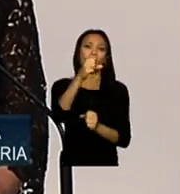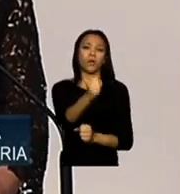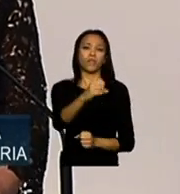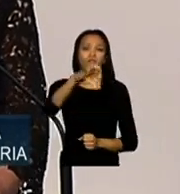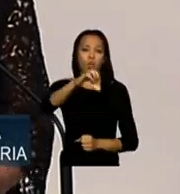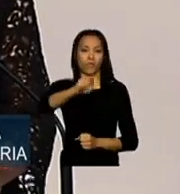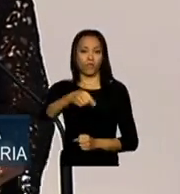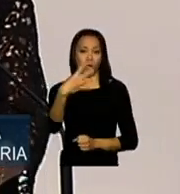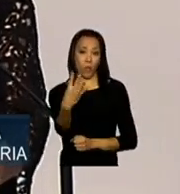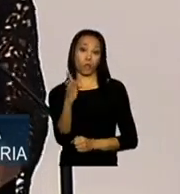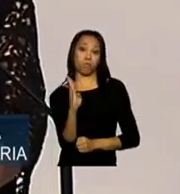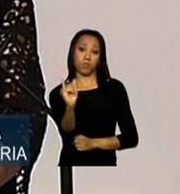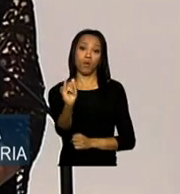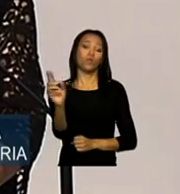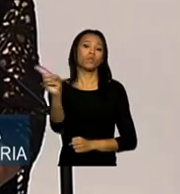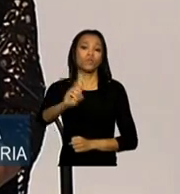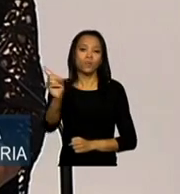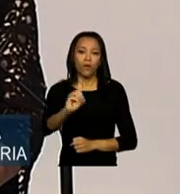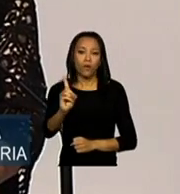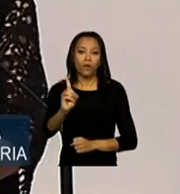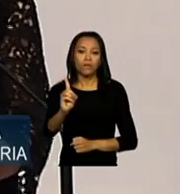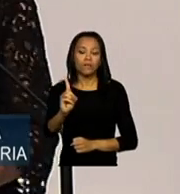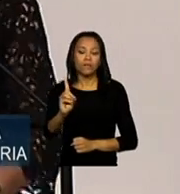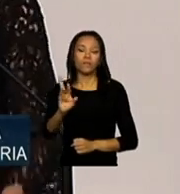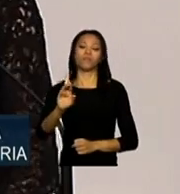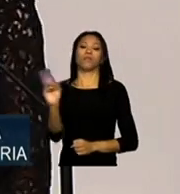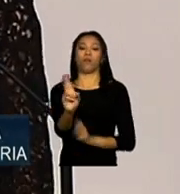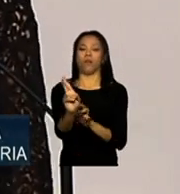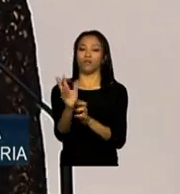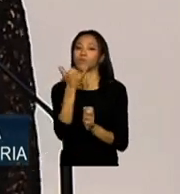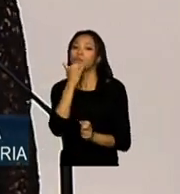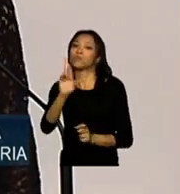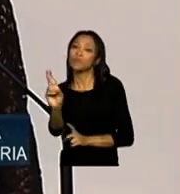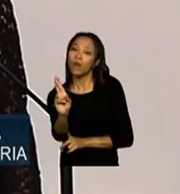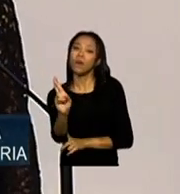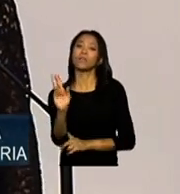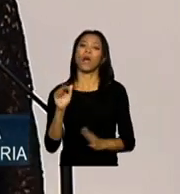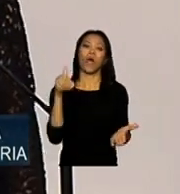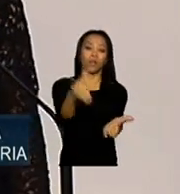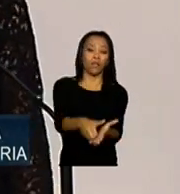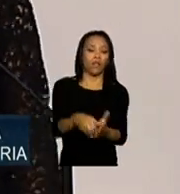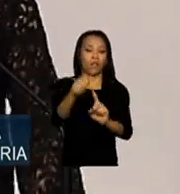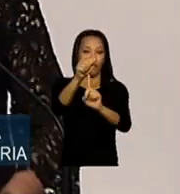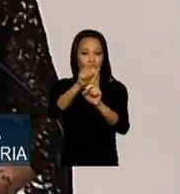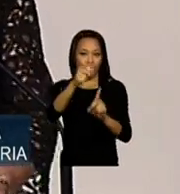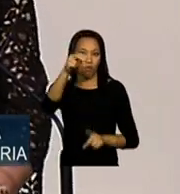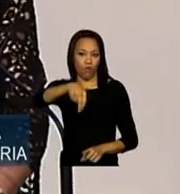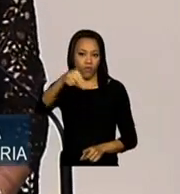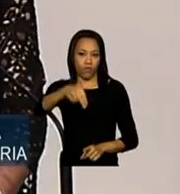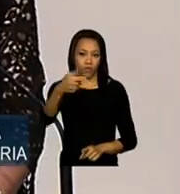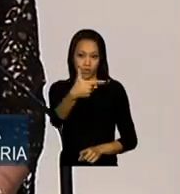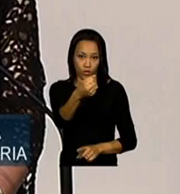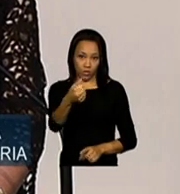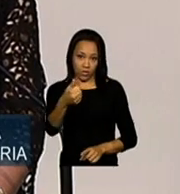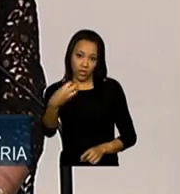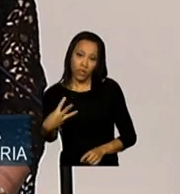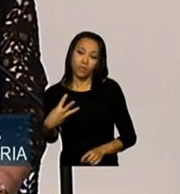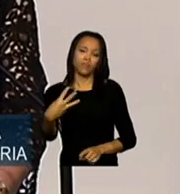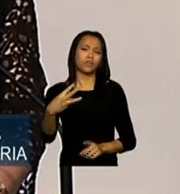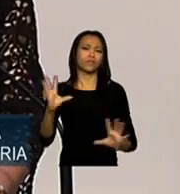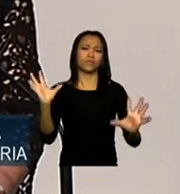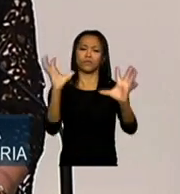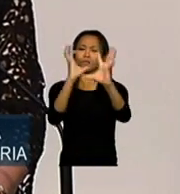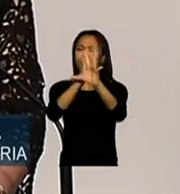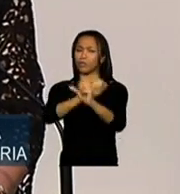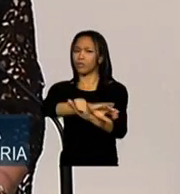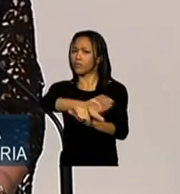bilhões de dólares, de reais, até novembro de 2013, valor superior ao de todo o